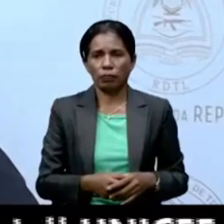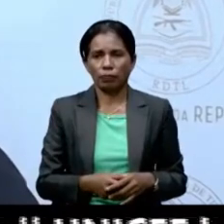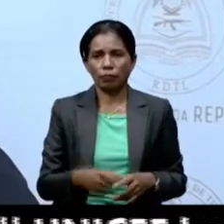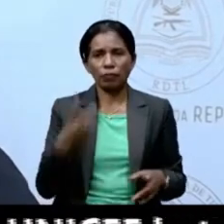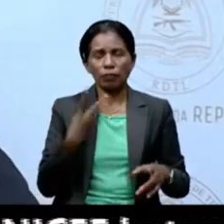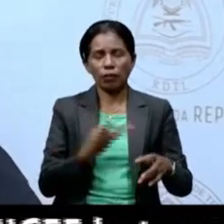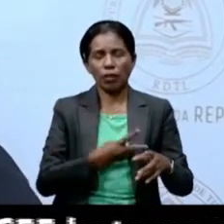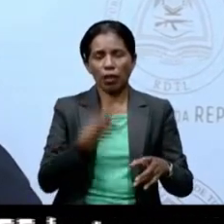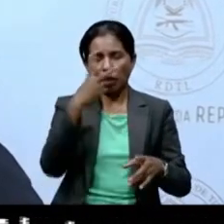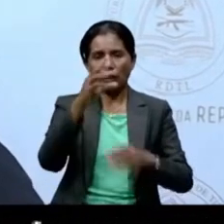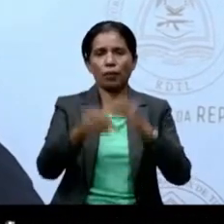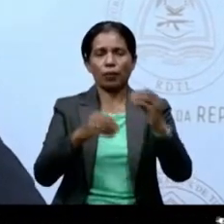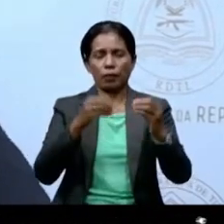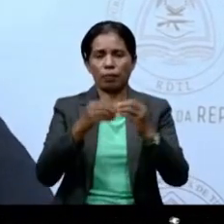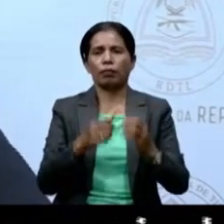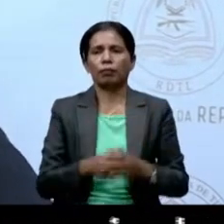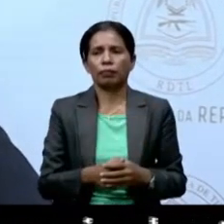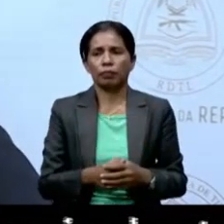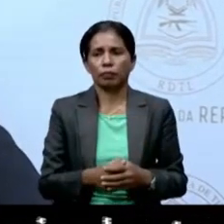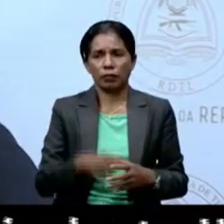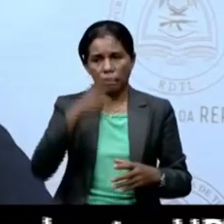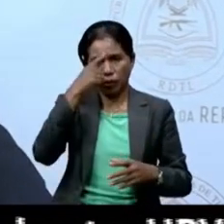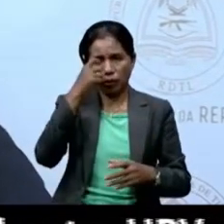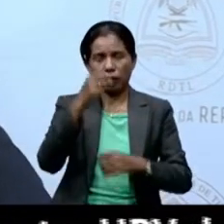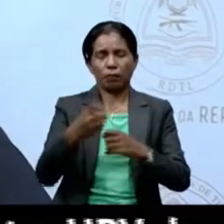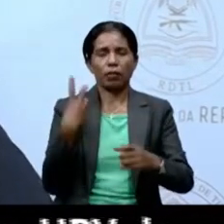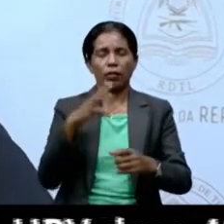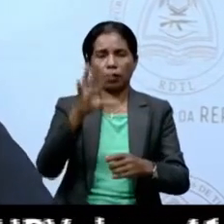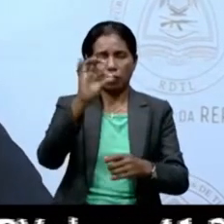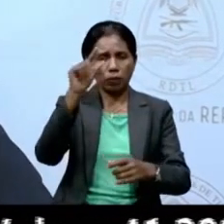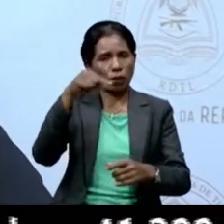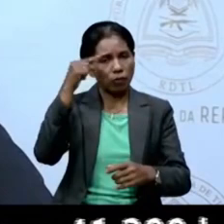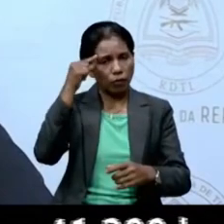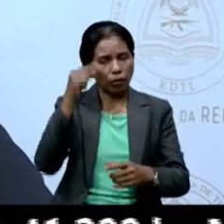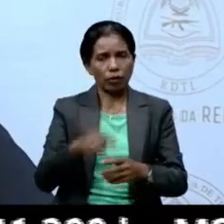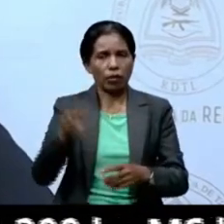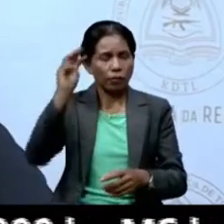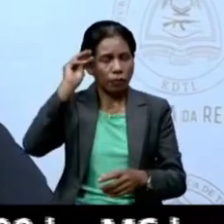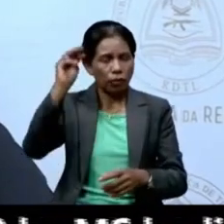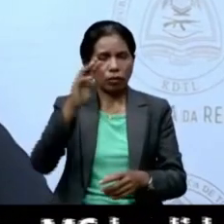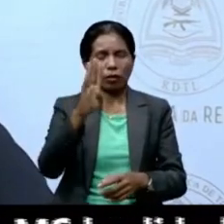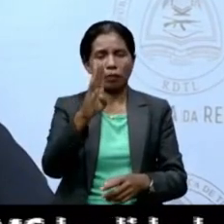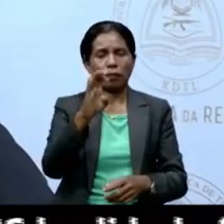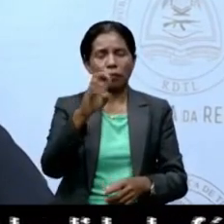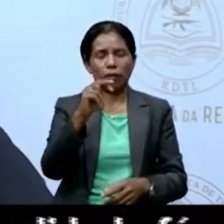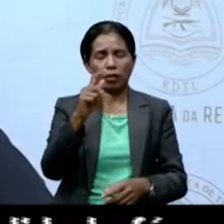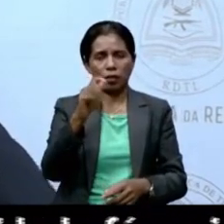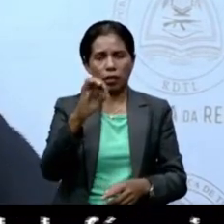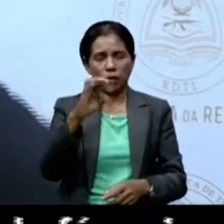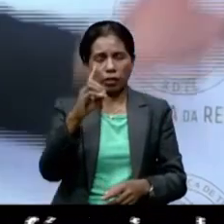itare tok tamba tino no governo ministro bendito simo fale